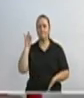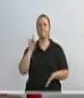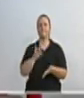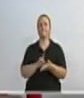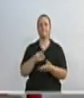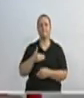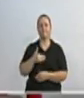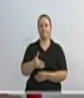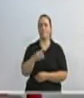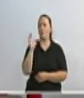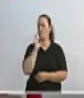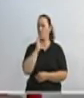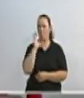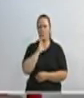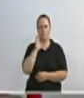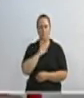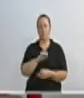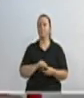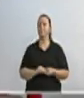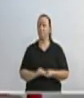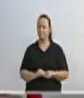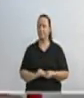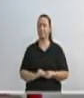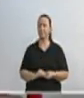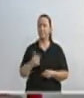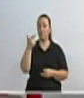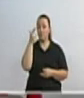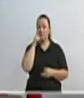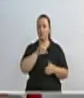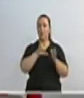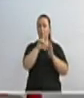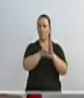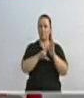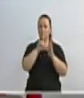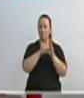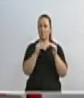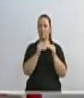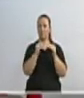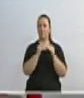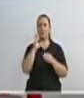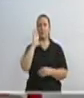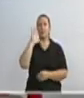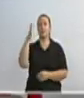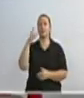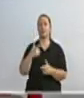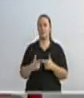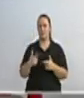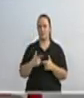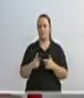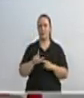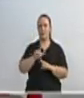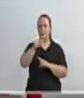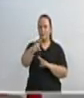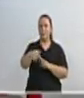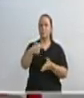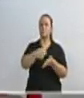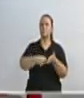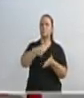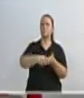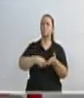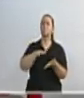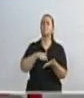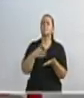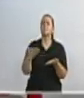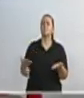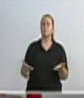e possa, naquilo que se refere à legislação local, resolver o problema. E aí partimos para a cobrança em cima das